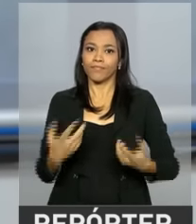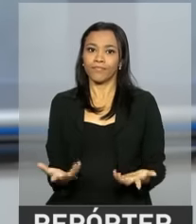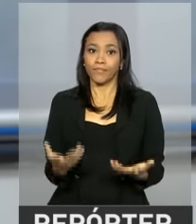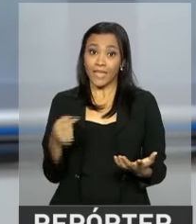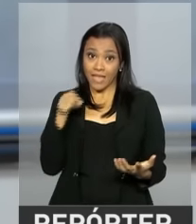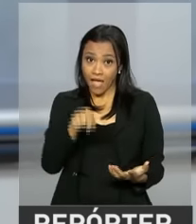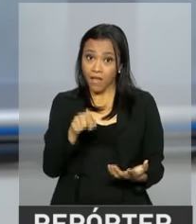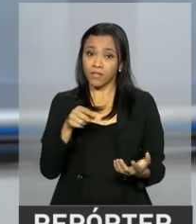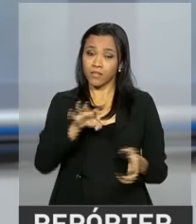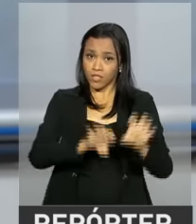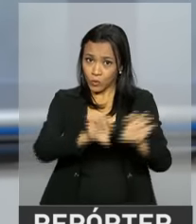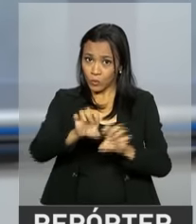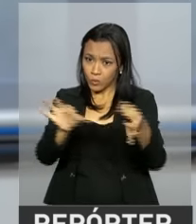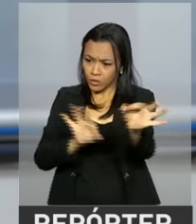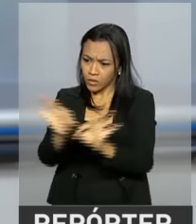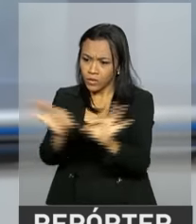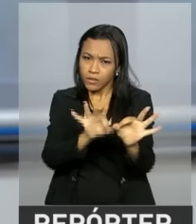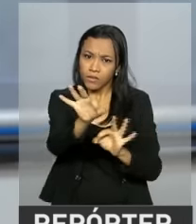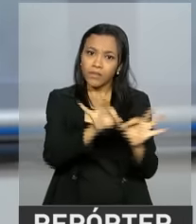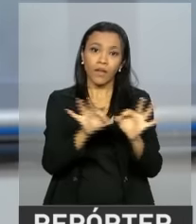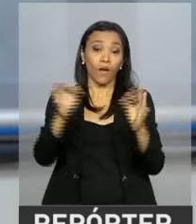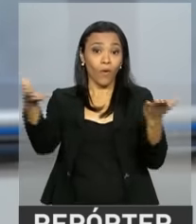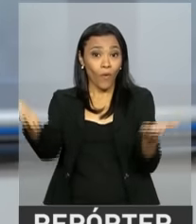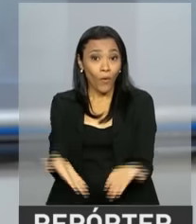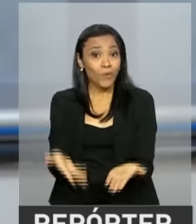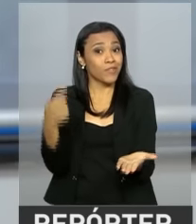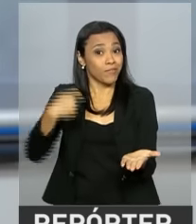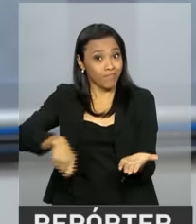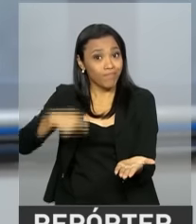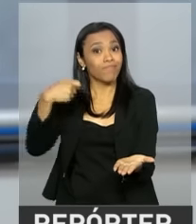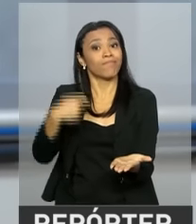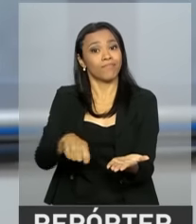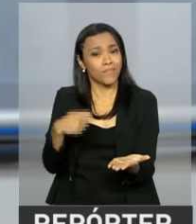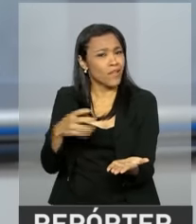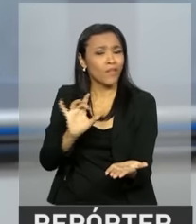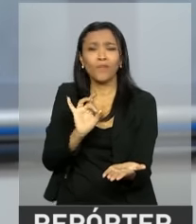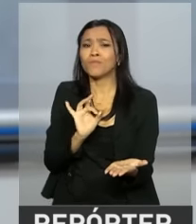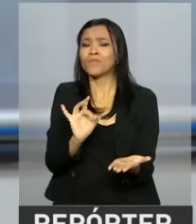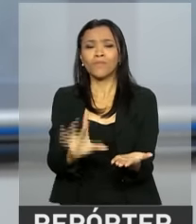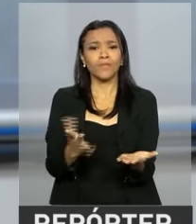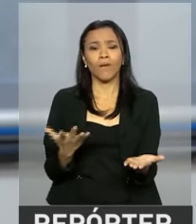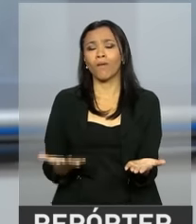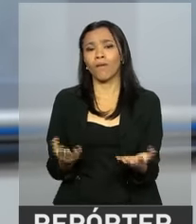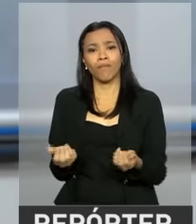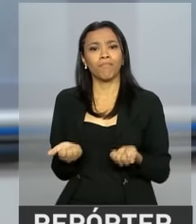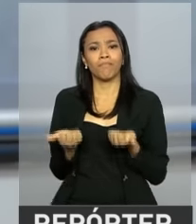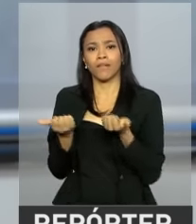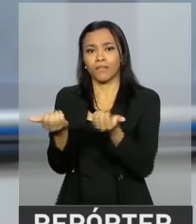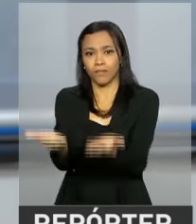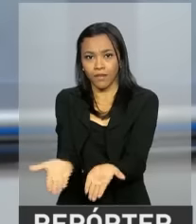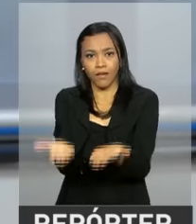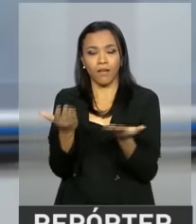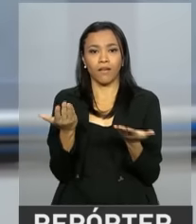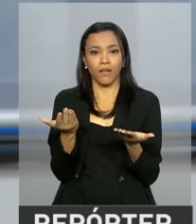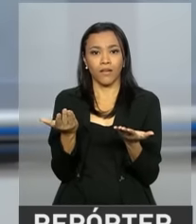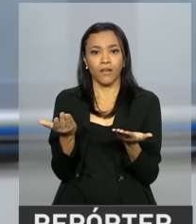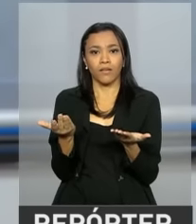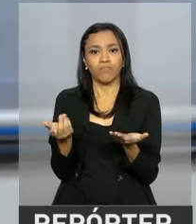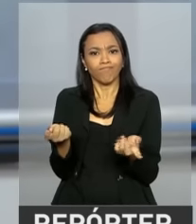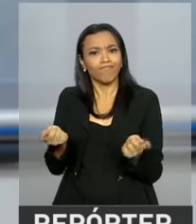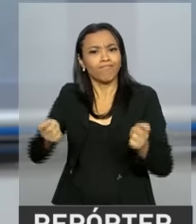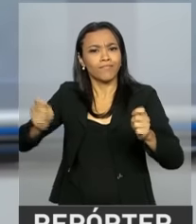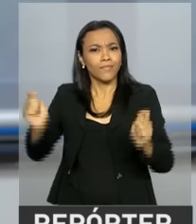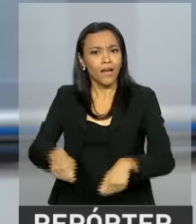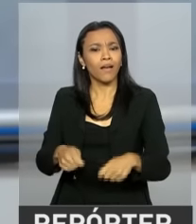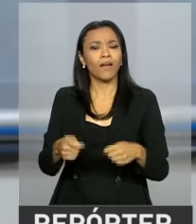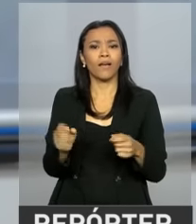infraestrutura ela é hoje necessária não só para dar eh eh condições de